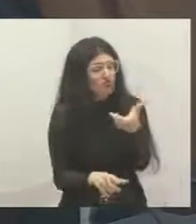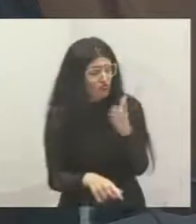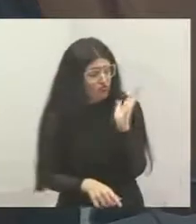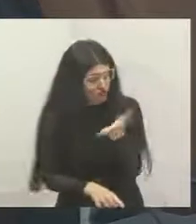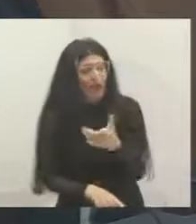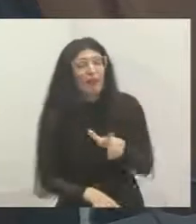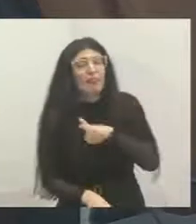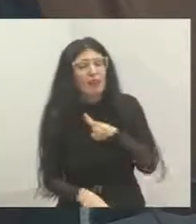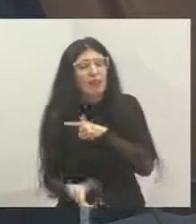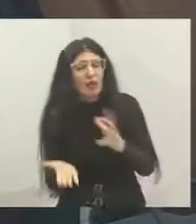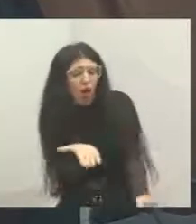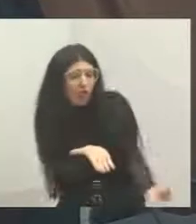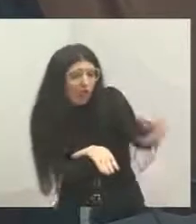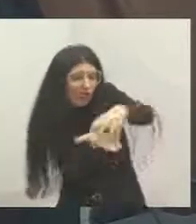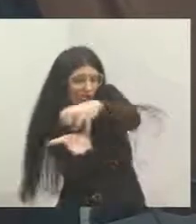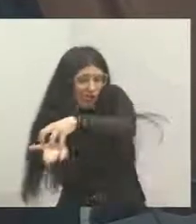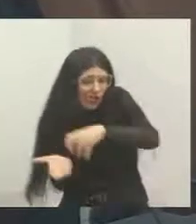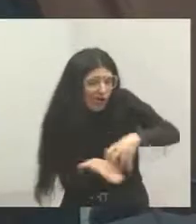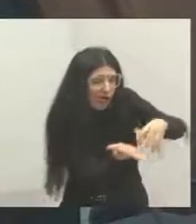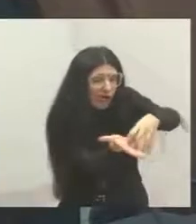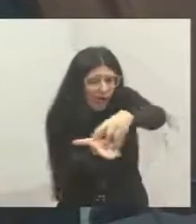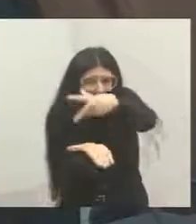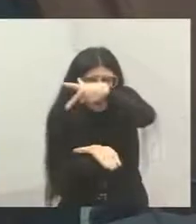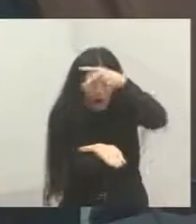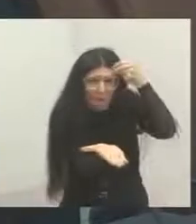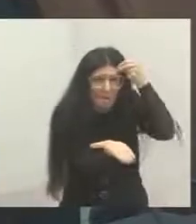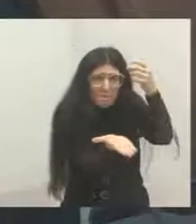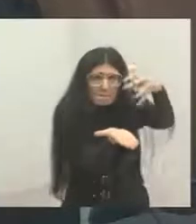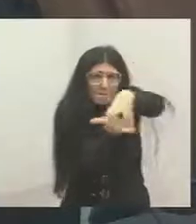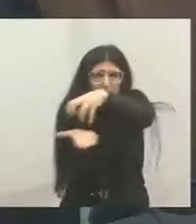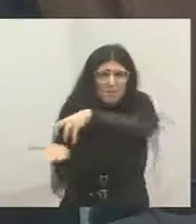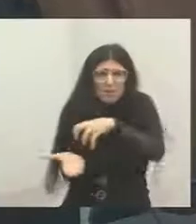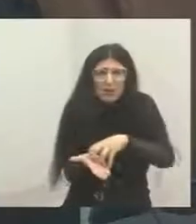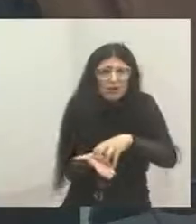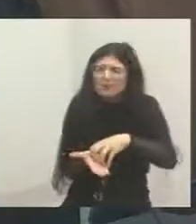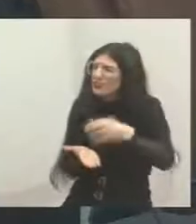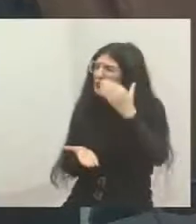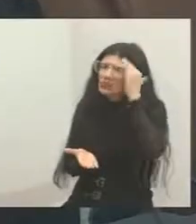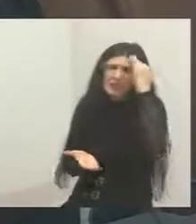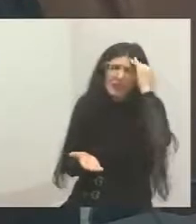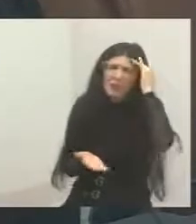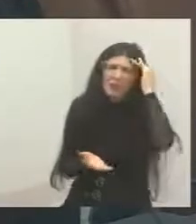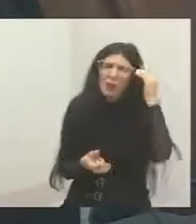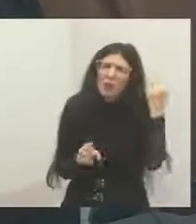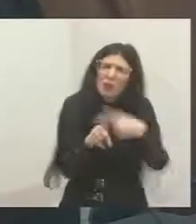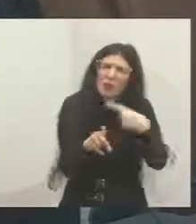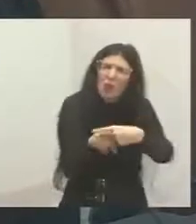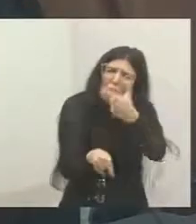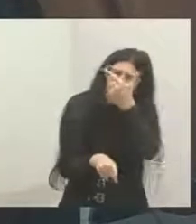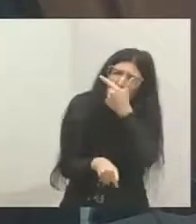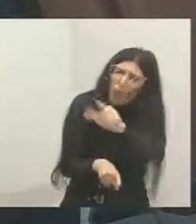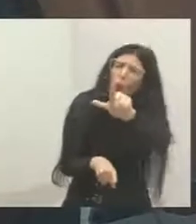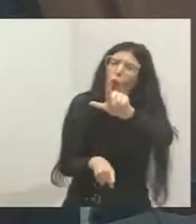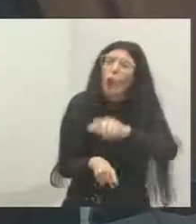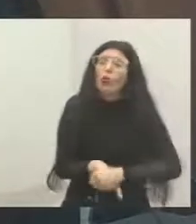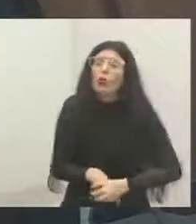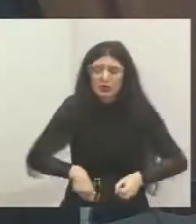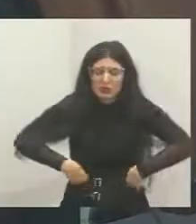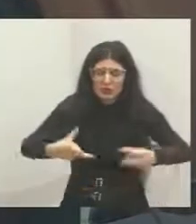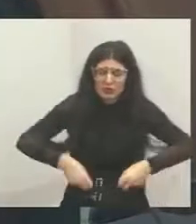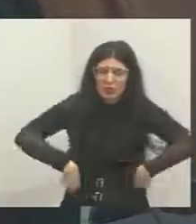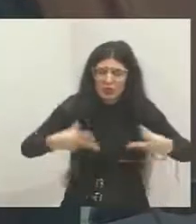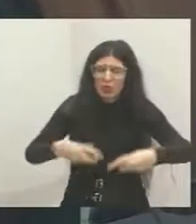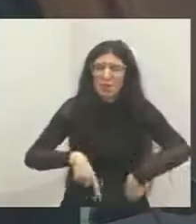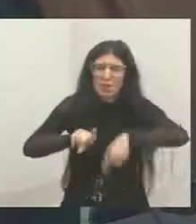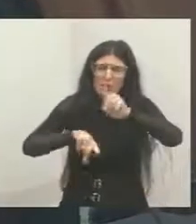secretarias específicas, então eu não entendi muito aqui por que entrou aqui em outras despesas, material de consumo, consultoria,